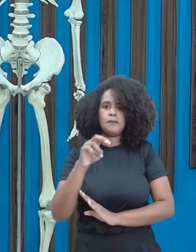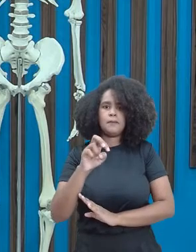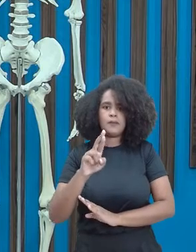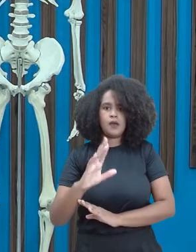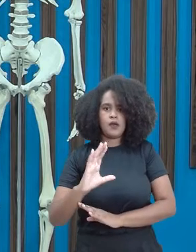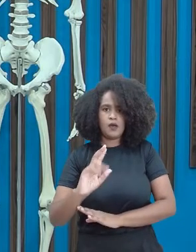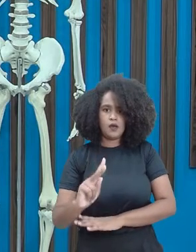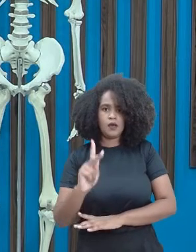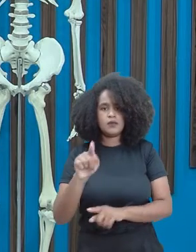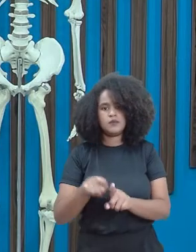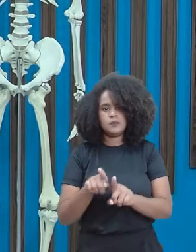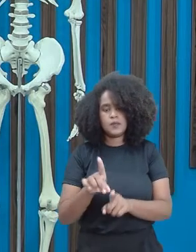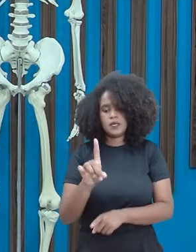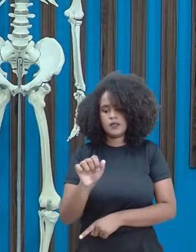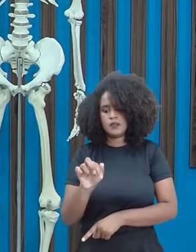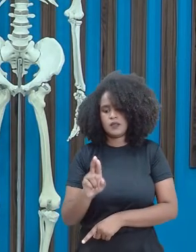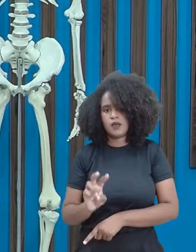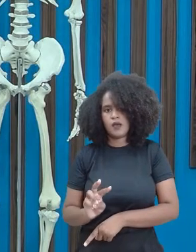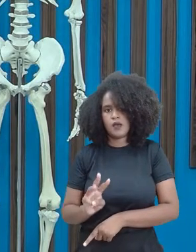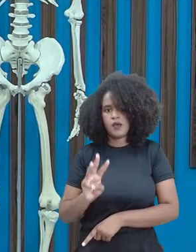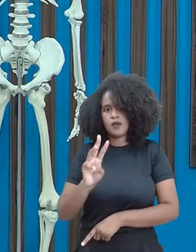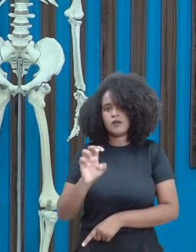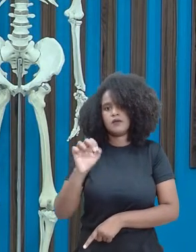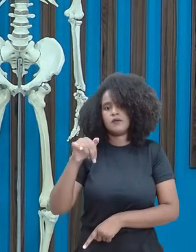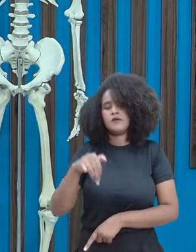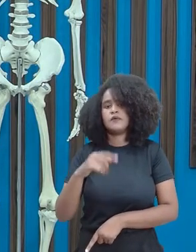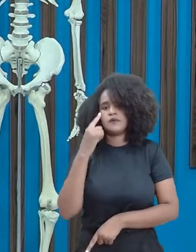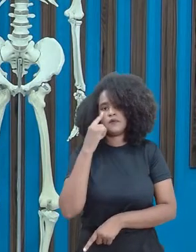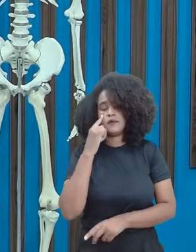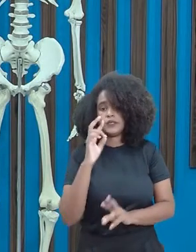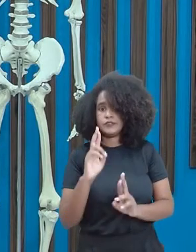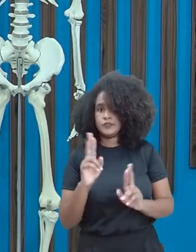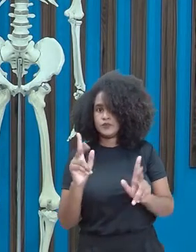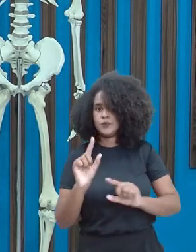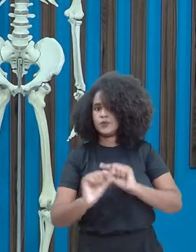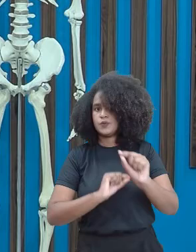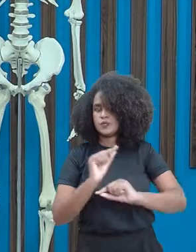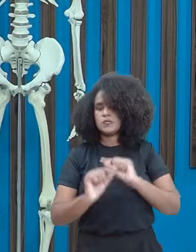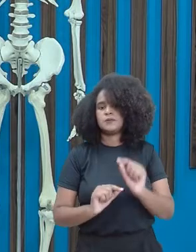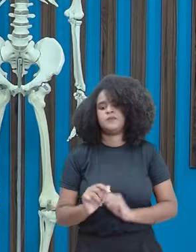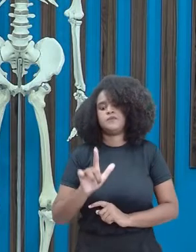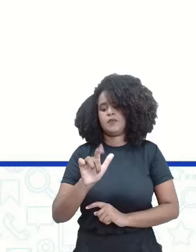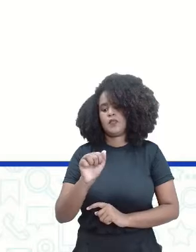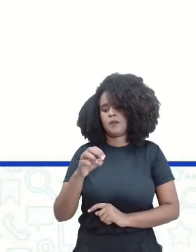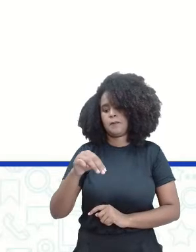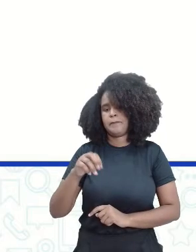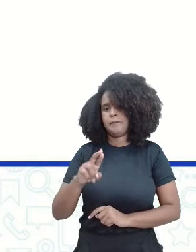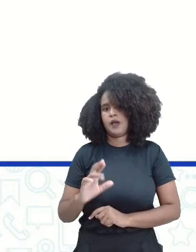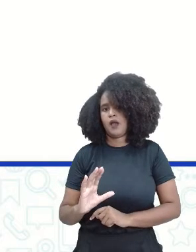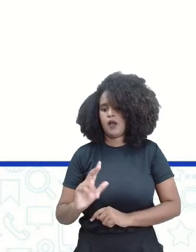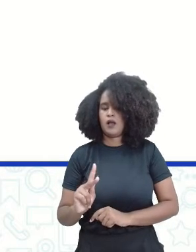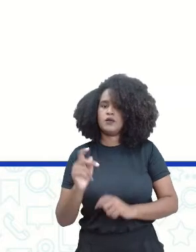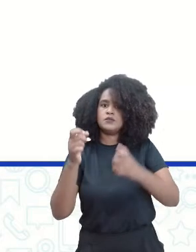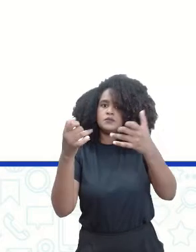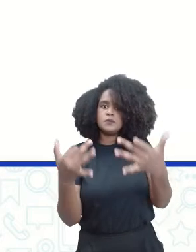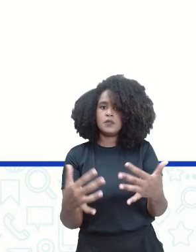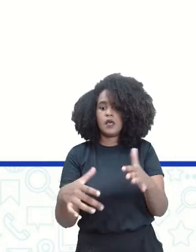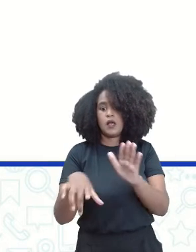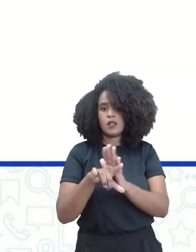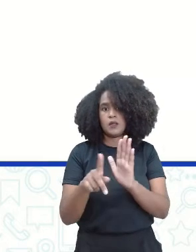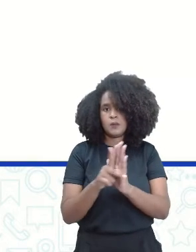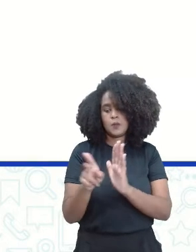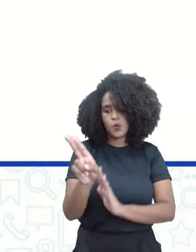gostaria de dizer que a diferença está em, né, que Lamarck fala da lei do uso e desuso e